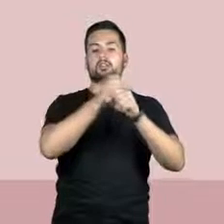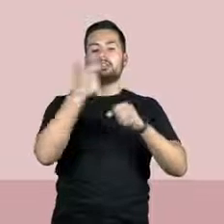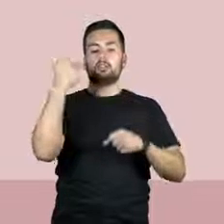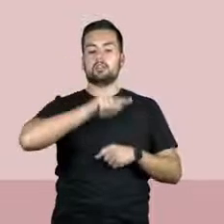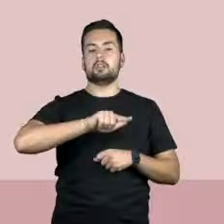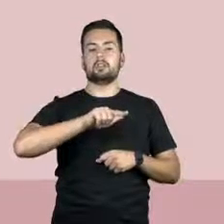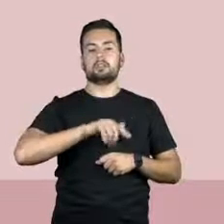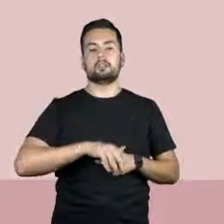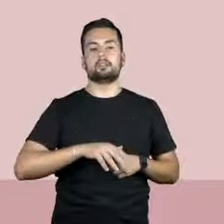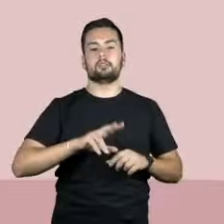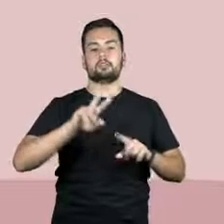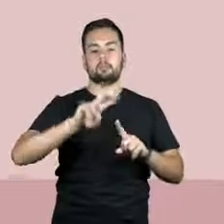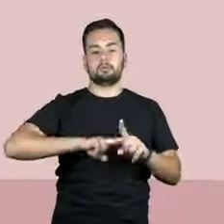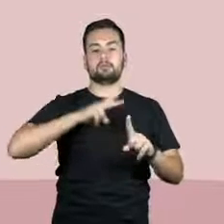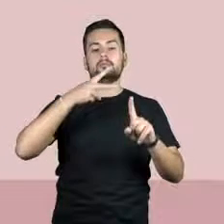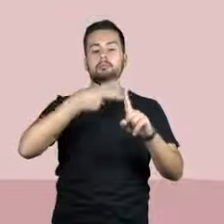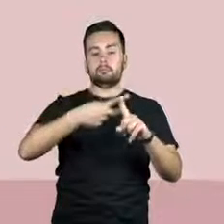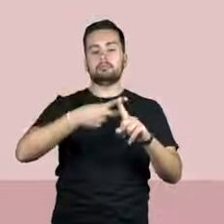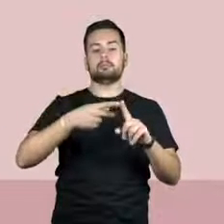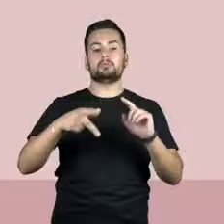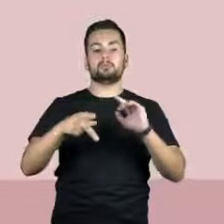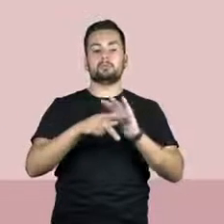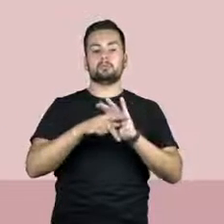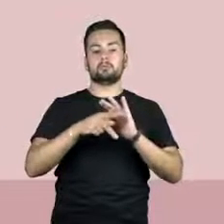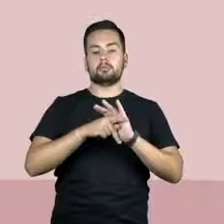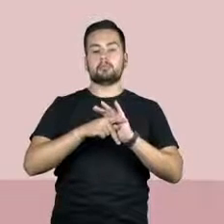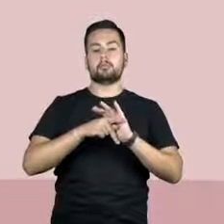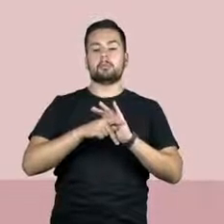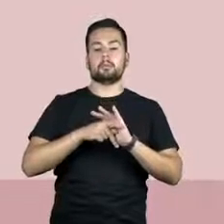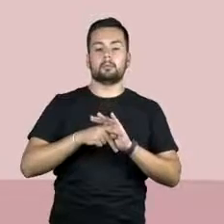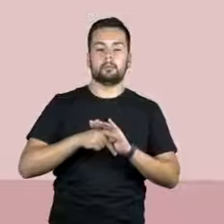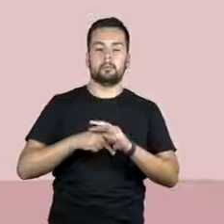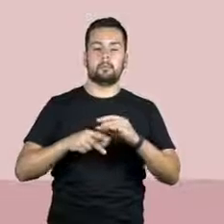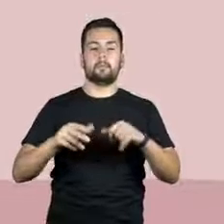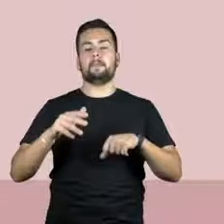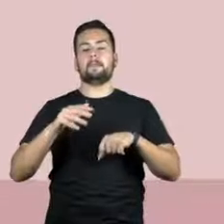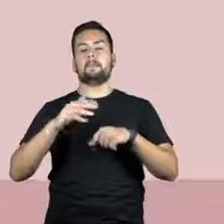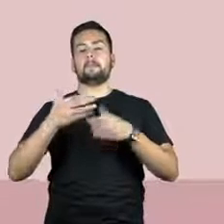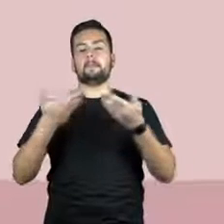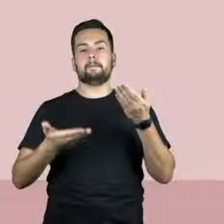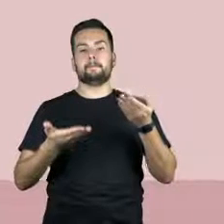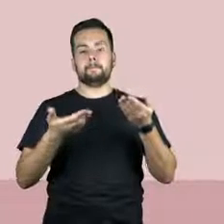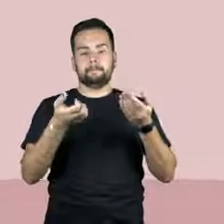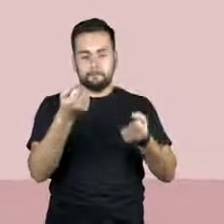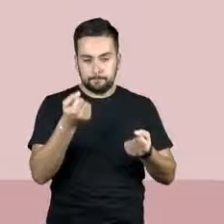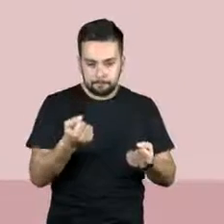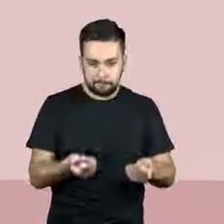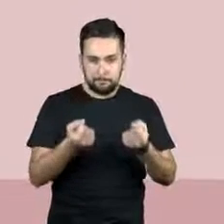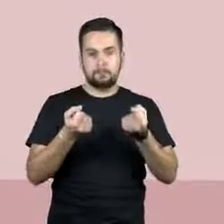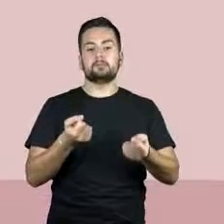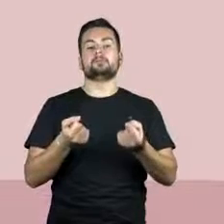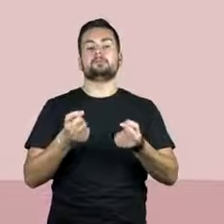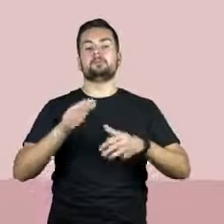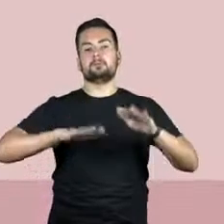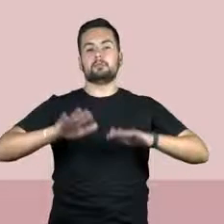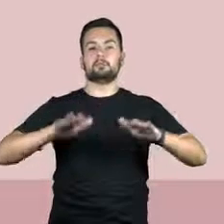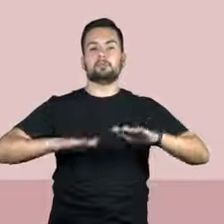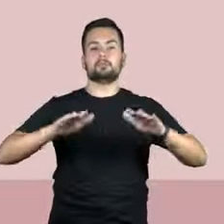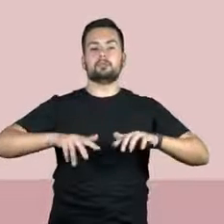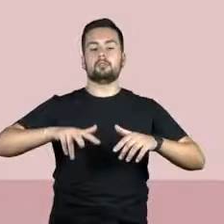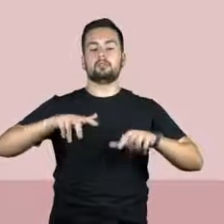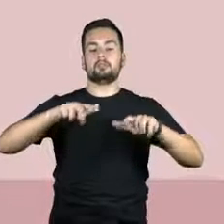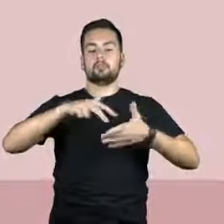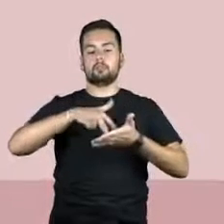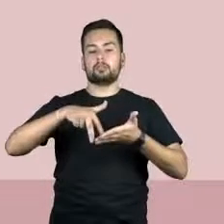CAD, multiplica-se pelo respectivo peso, né, peso específico natural ou peso específico saturado, dependendo da posição onde ela vai estar